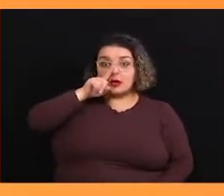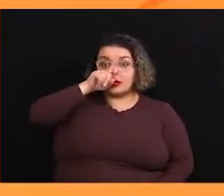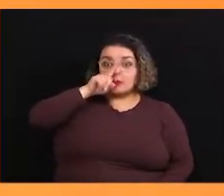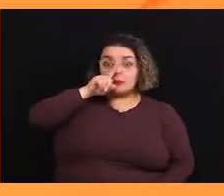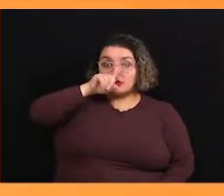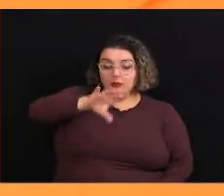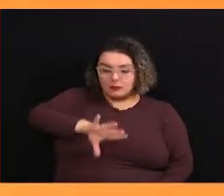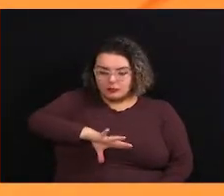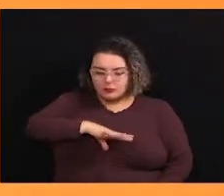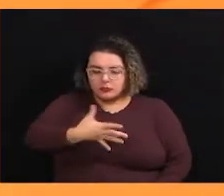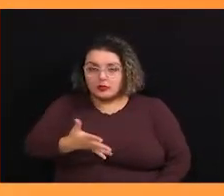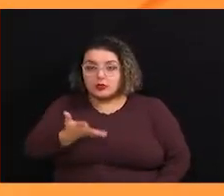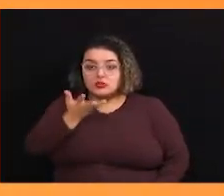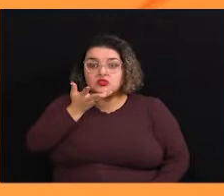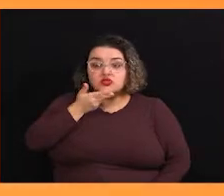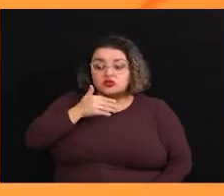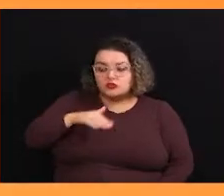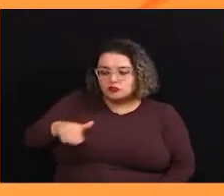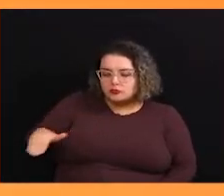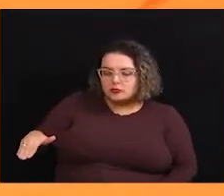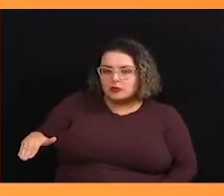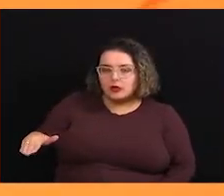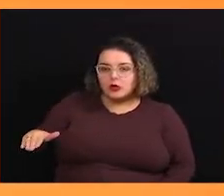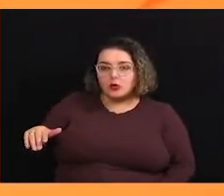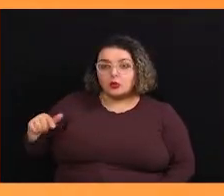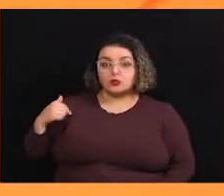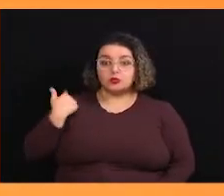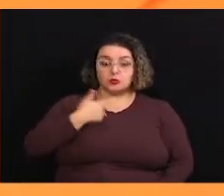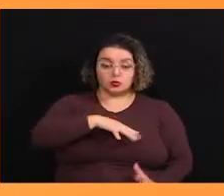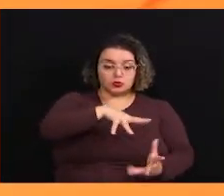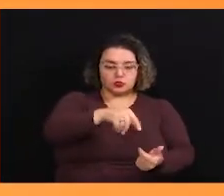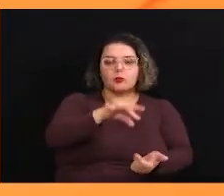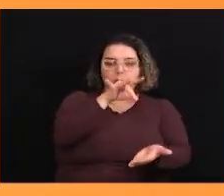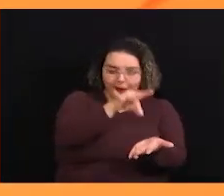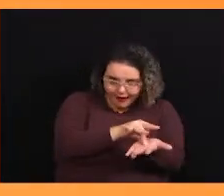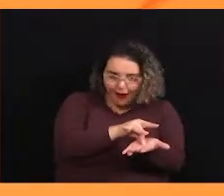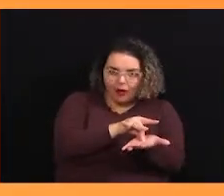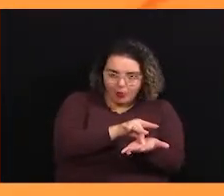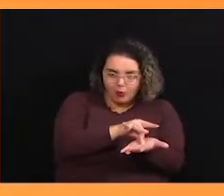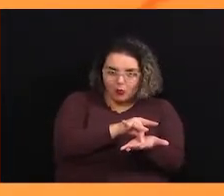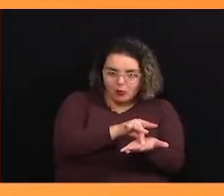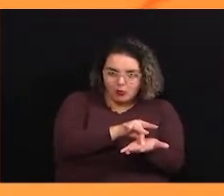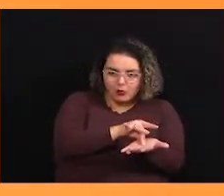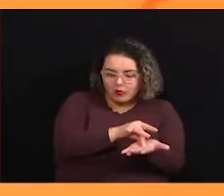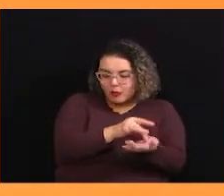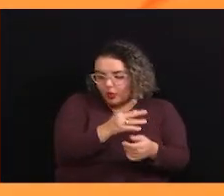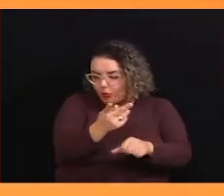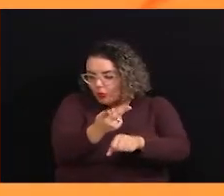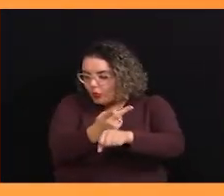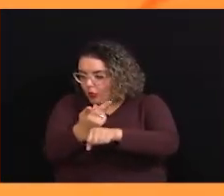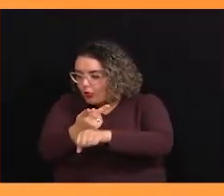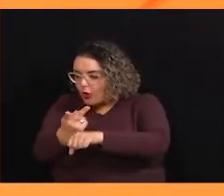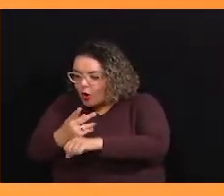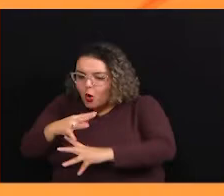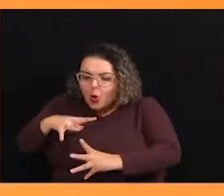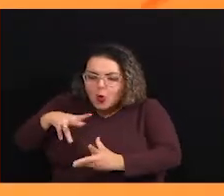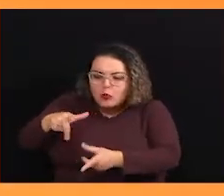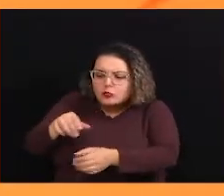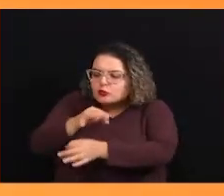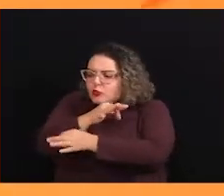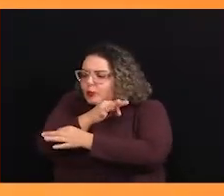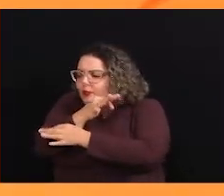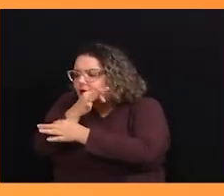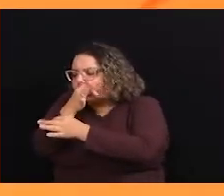uma jornada de uma criança que sai do nosso mundo, né, do mundo onde nós vivemos, em busca de um mundo melhor, de um